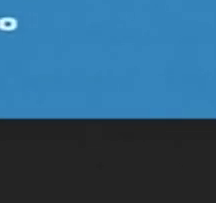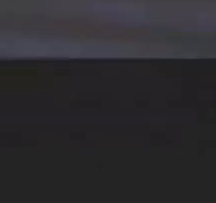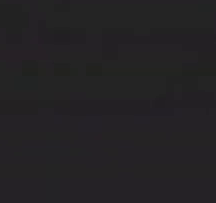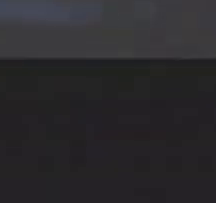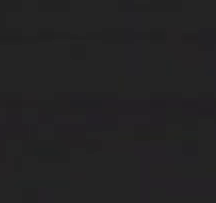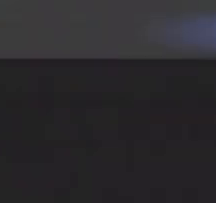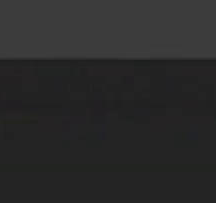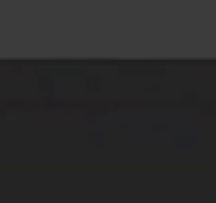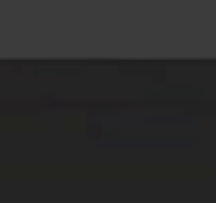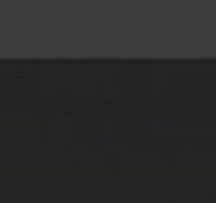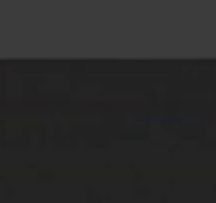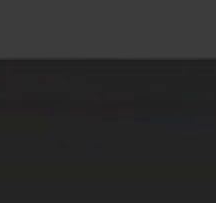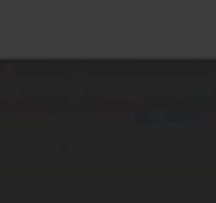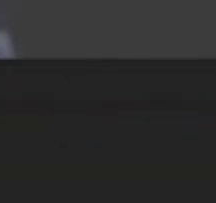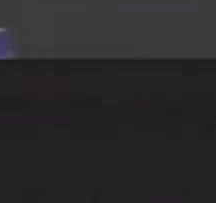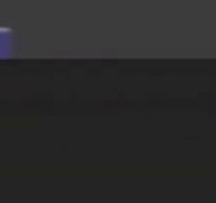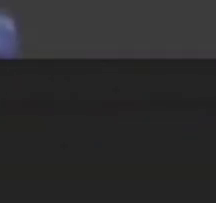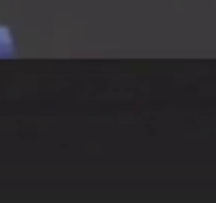grande